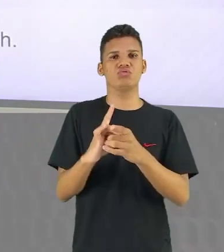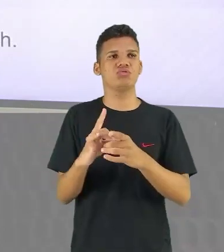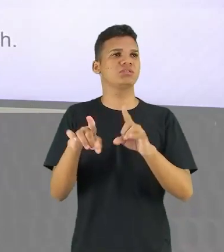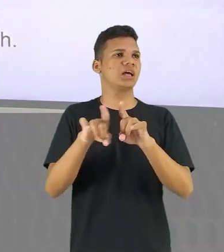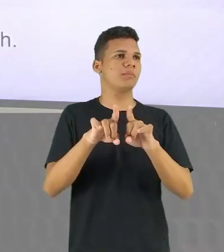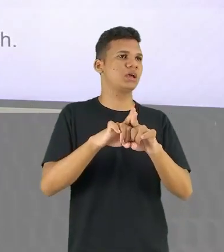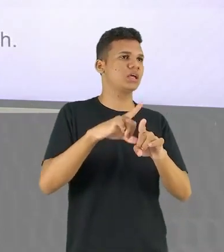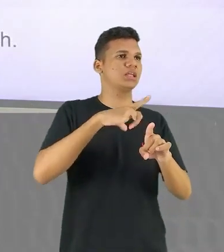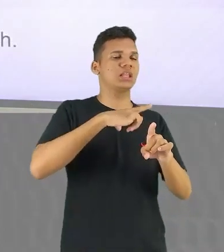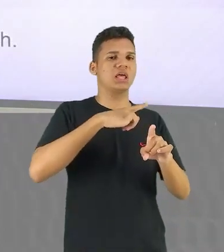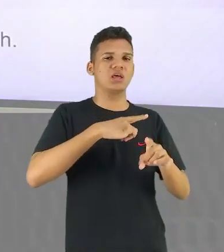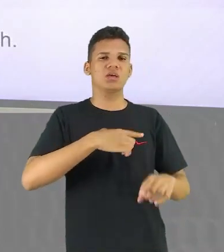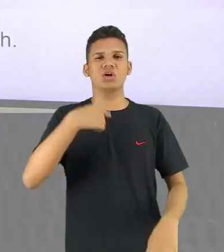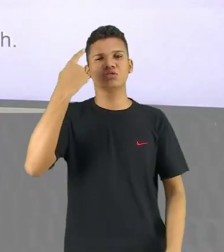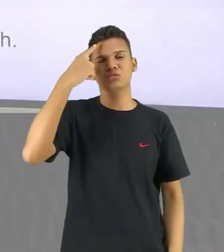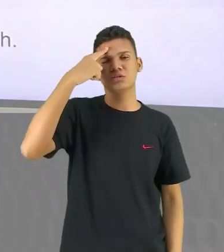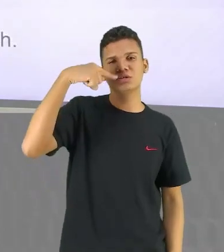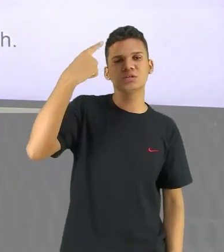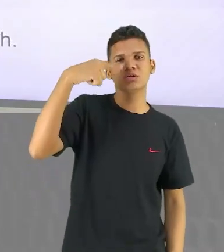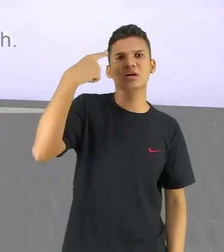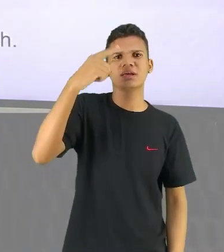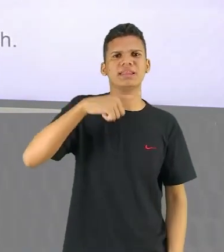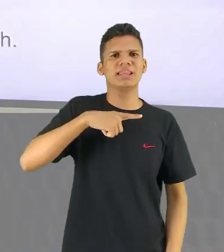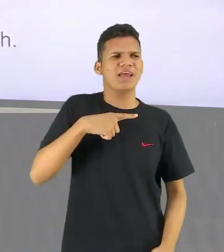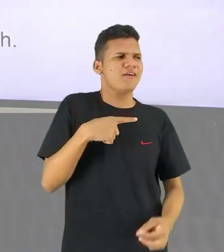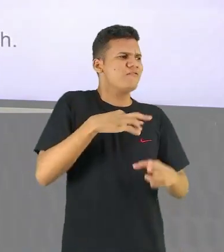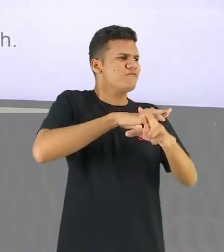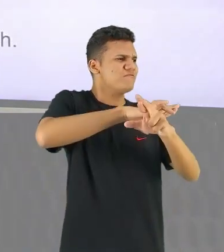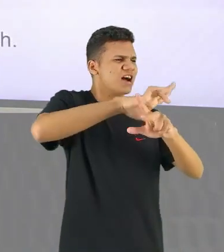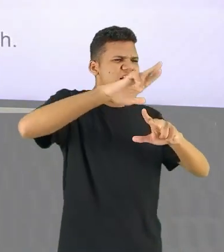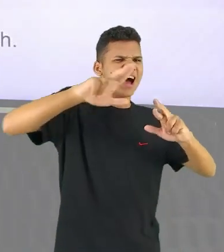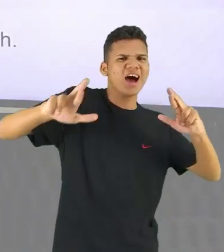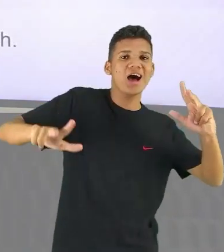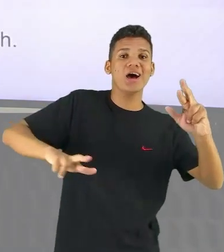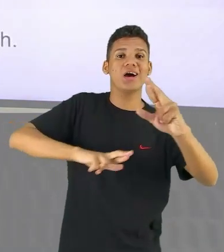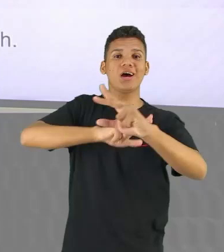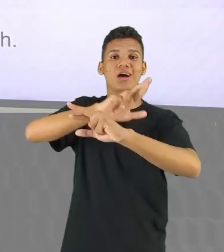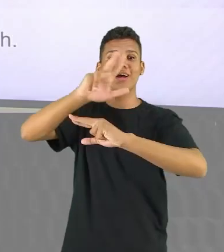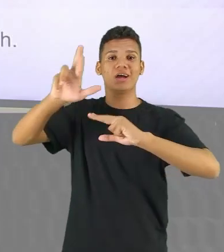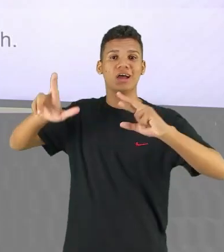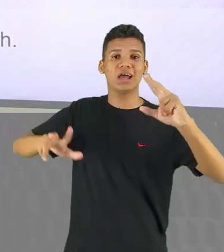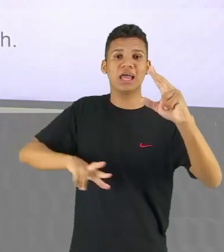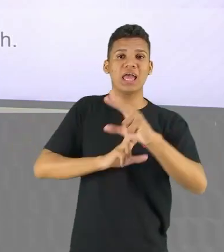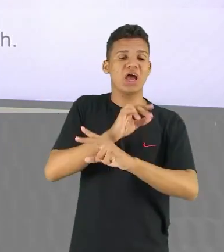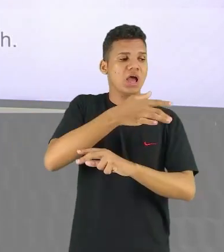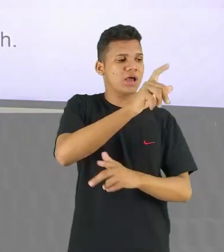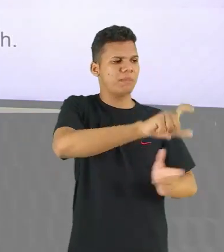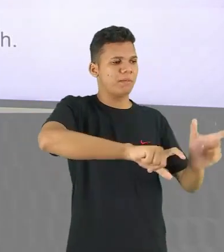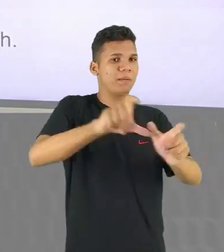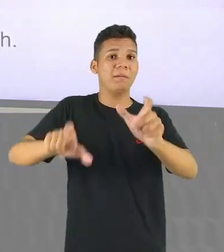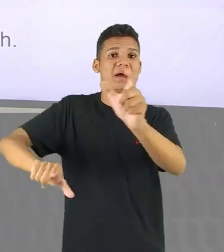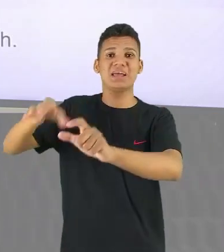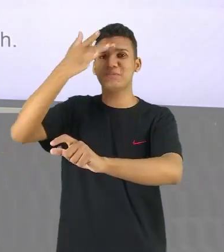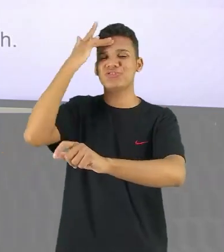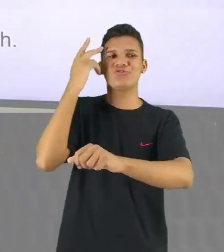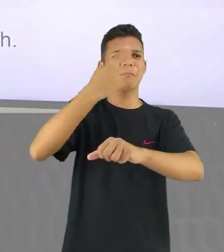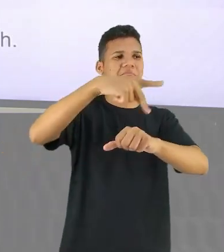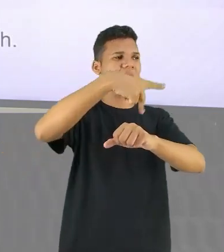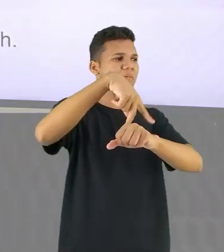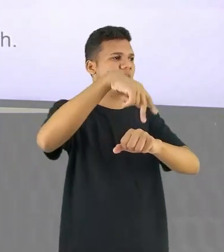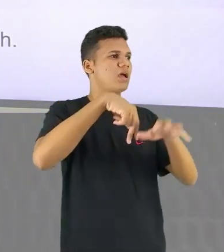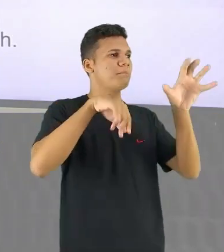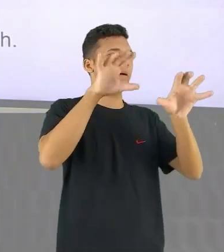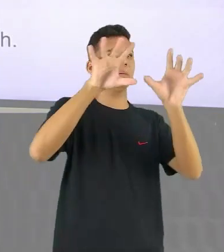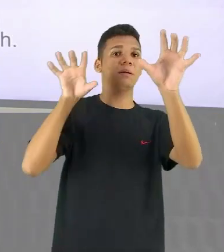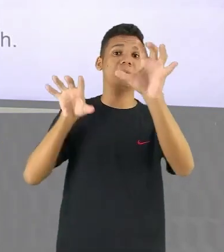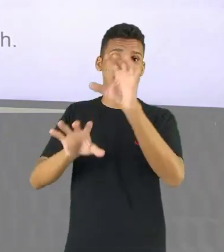afegãos, espanhóis, turcos, curdos. Então ele vai misturando várias nacionalidades. Por quê? Porque o Reino Unido,